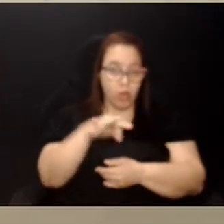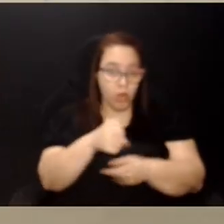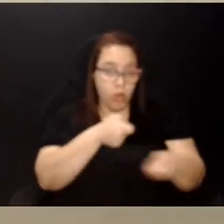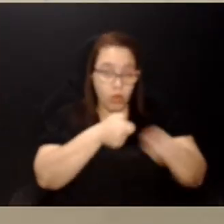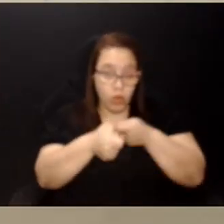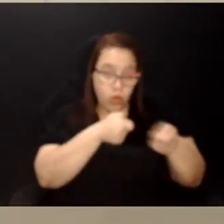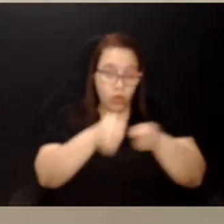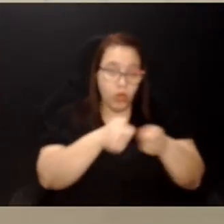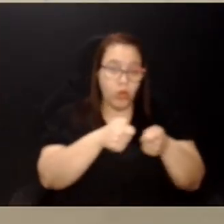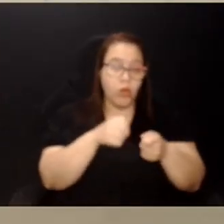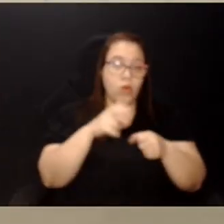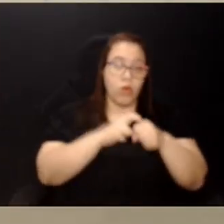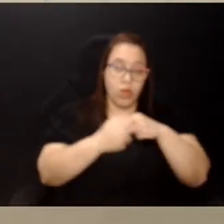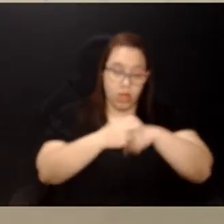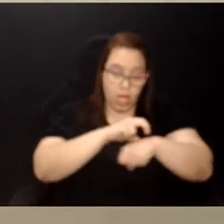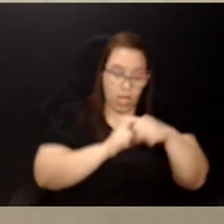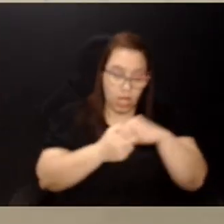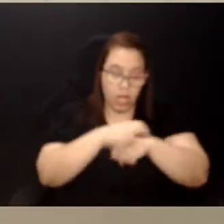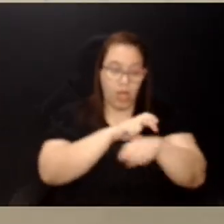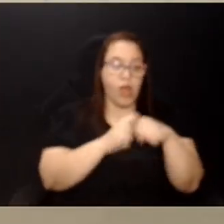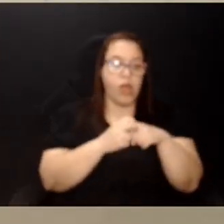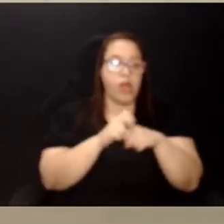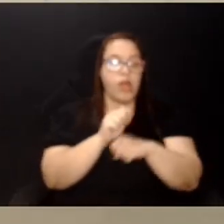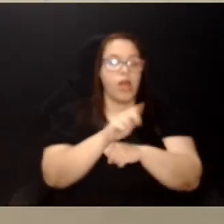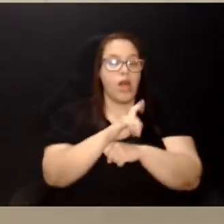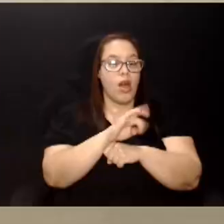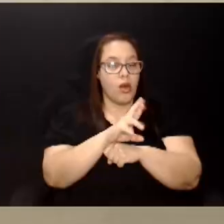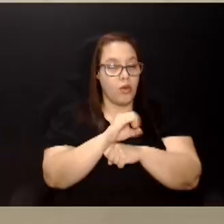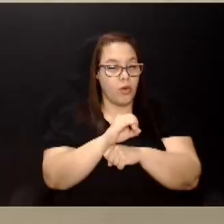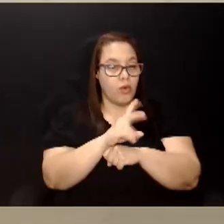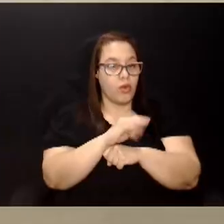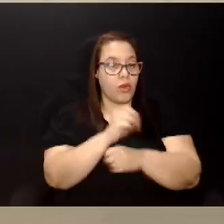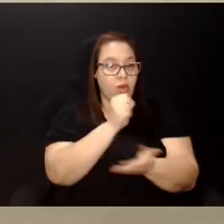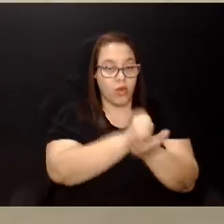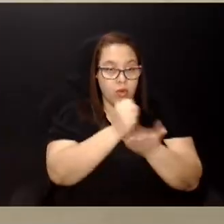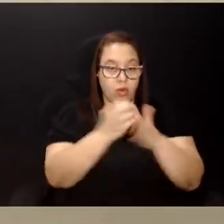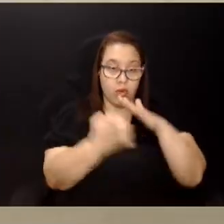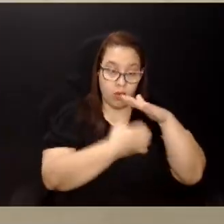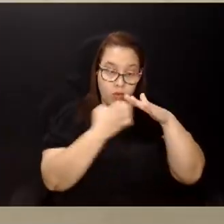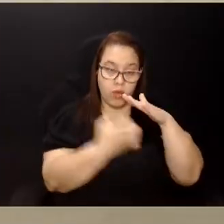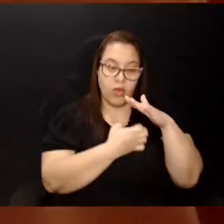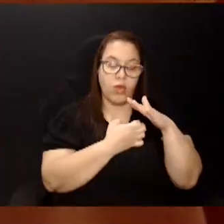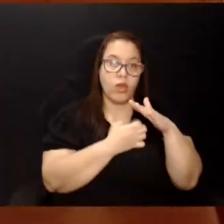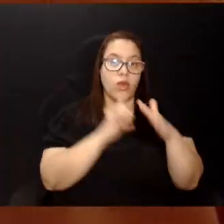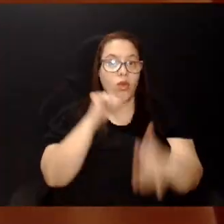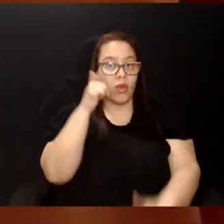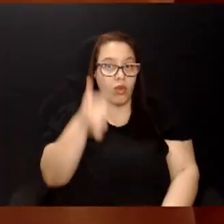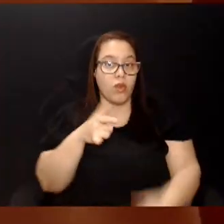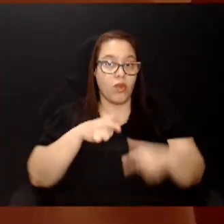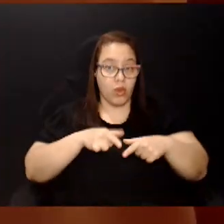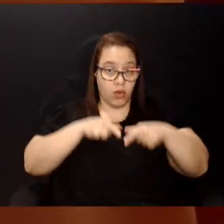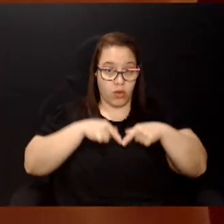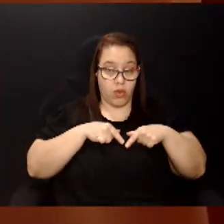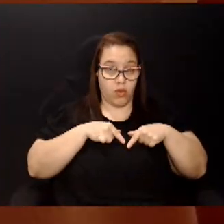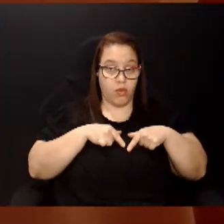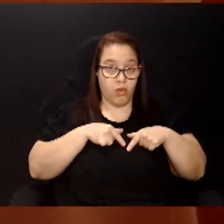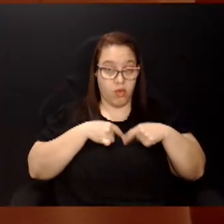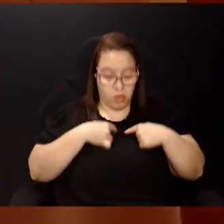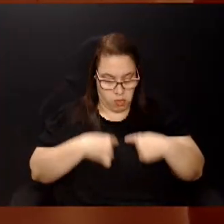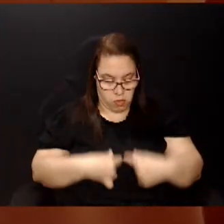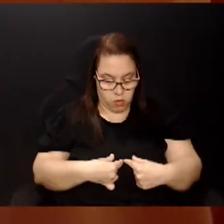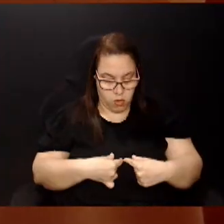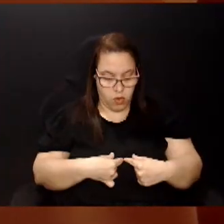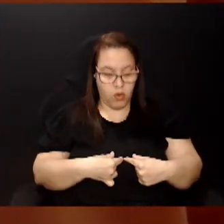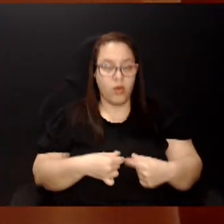de dengue, né, das arboviroses, é uma empresa contratada da prefeitura, além do crachá da empresa contratada, que é